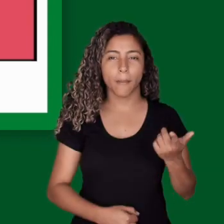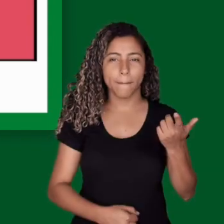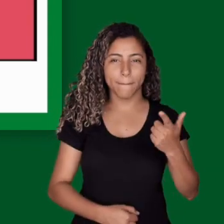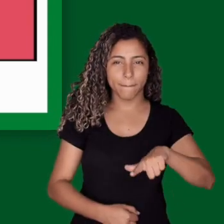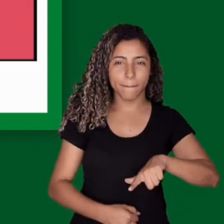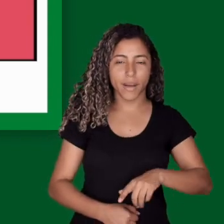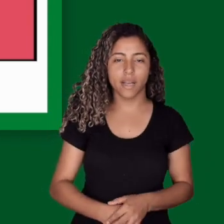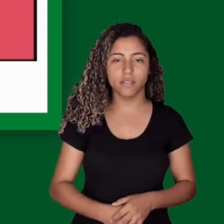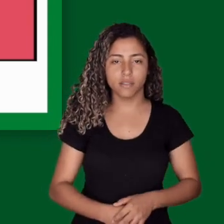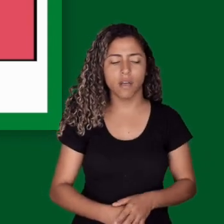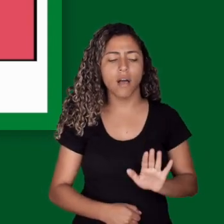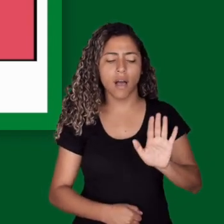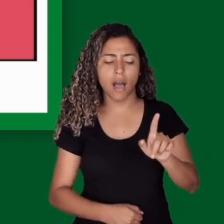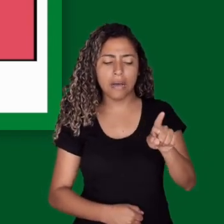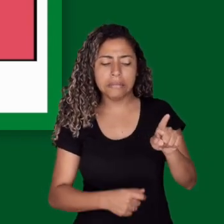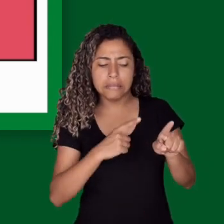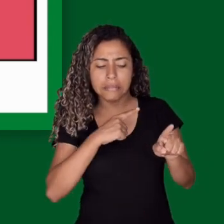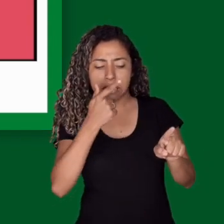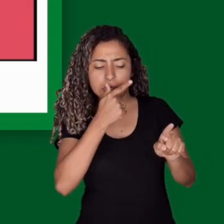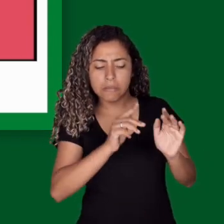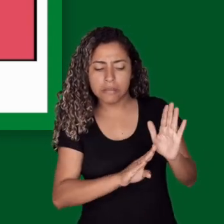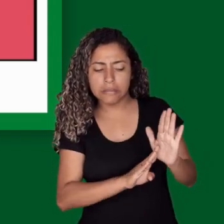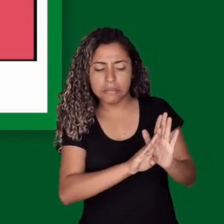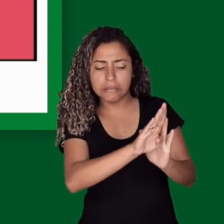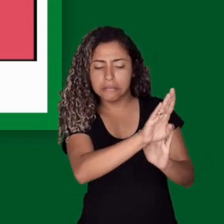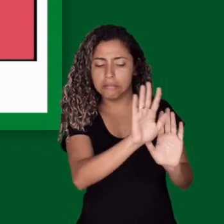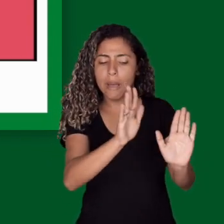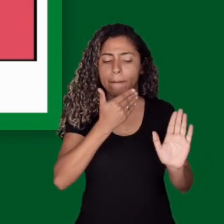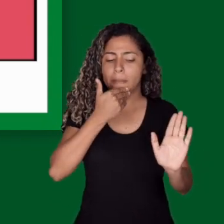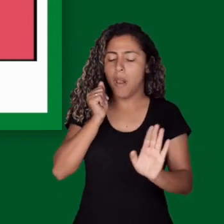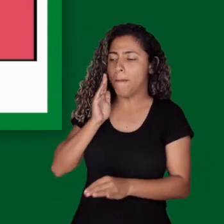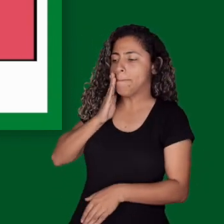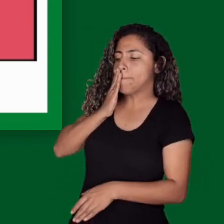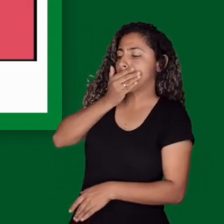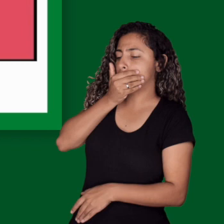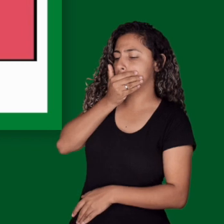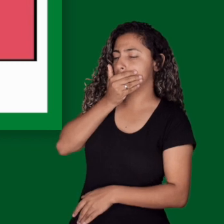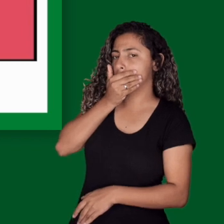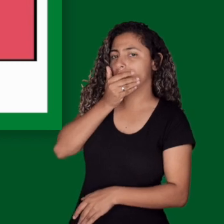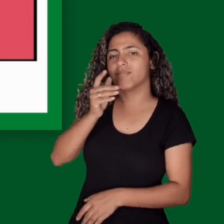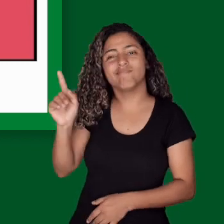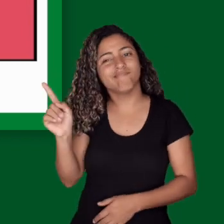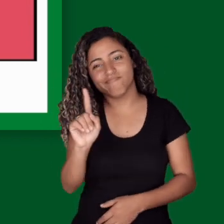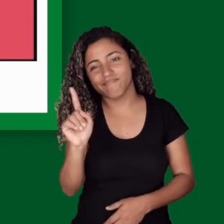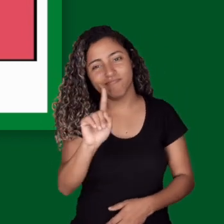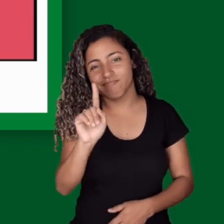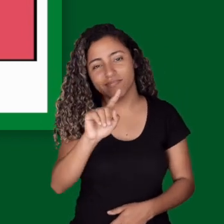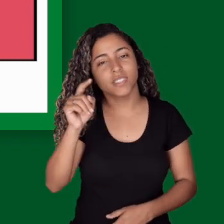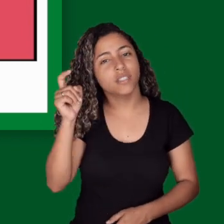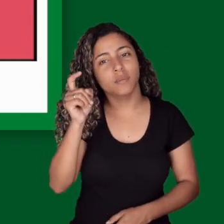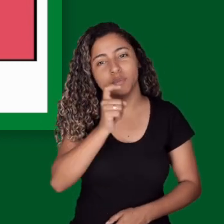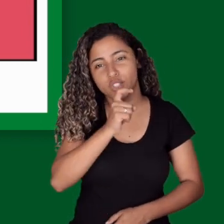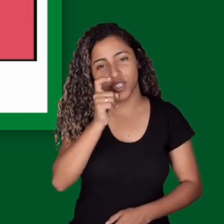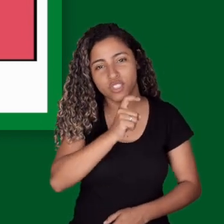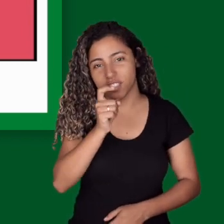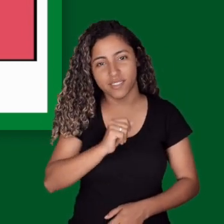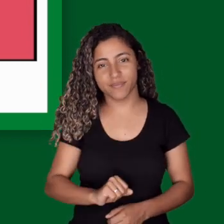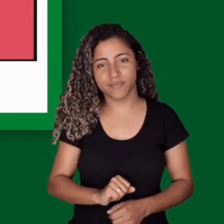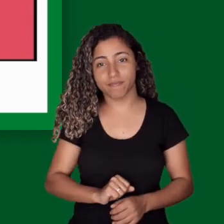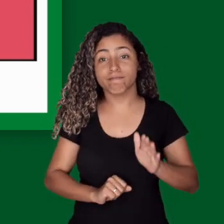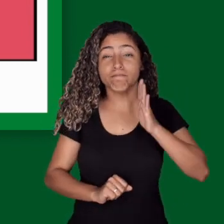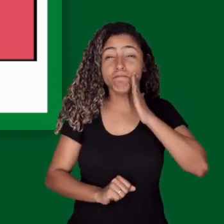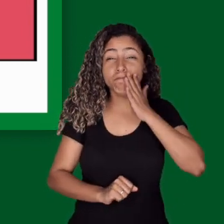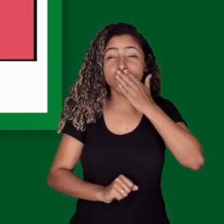Outro mito é: quando a glicemia está elevada, as refeições devem ser evitadas. Na verdade, evitar a refeição não